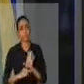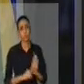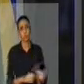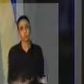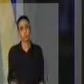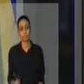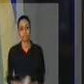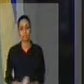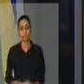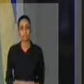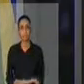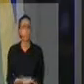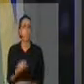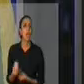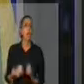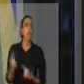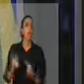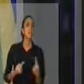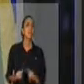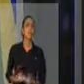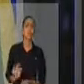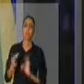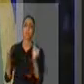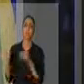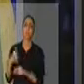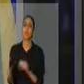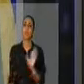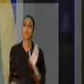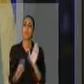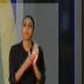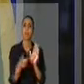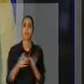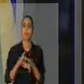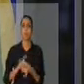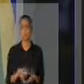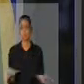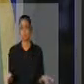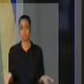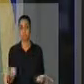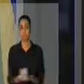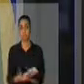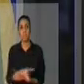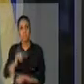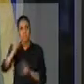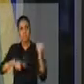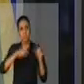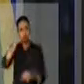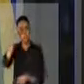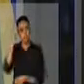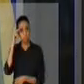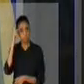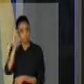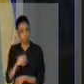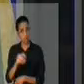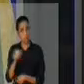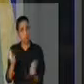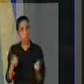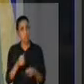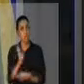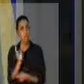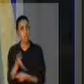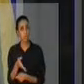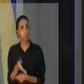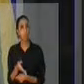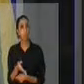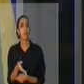E como discutir a incorporação de novas tecnologias nesse cenário? Muitos brasileiros já têm acesso a uma realidade diferente e